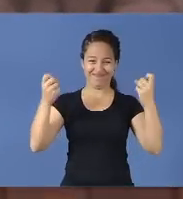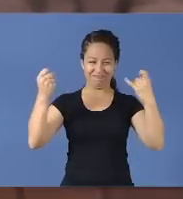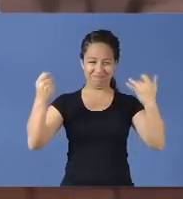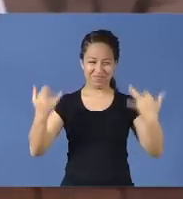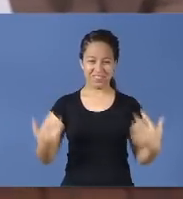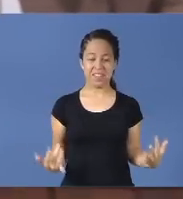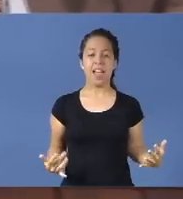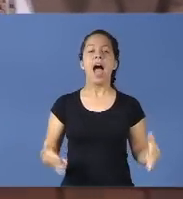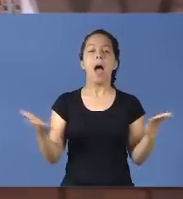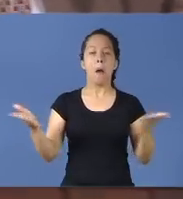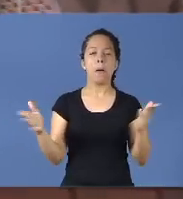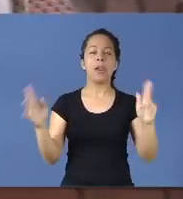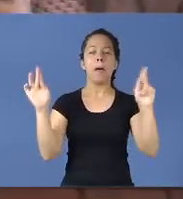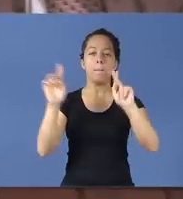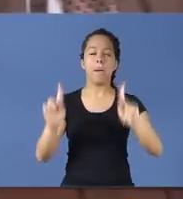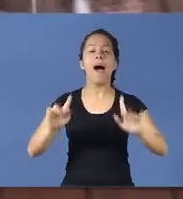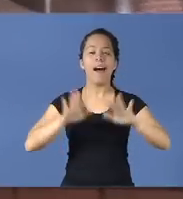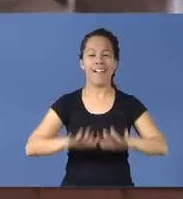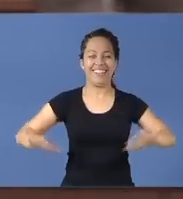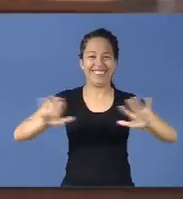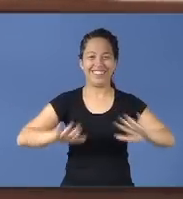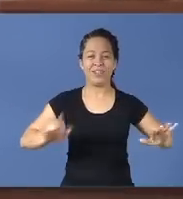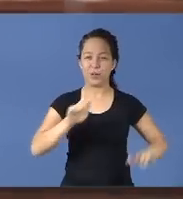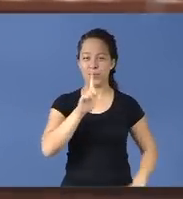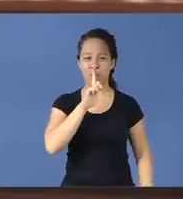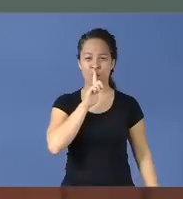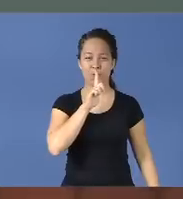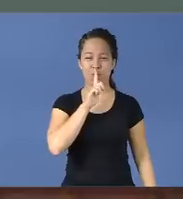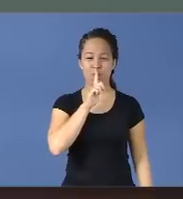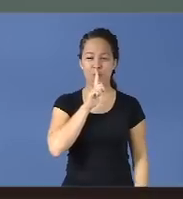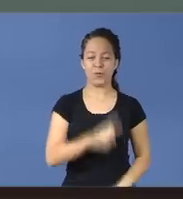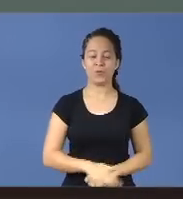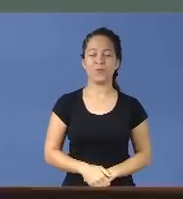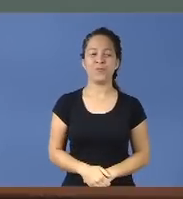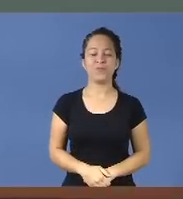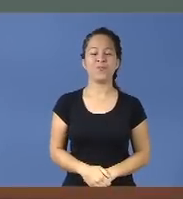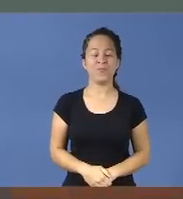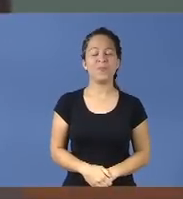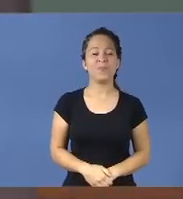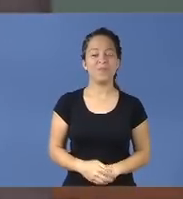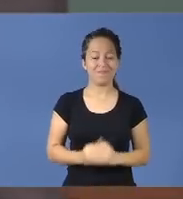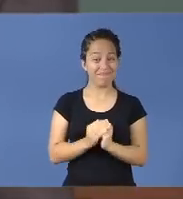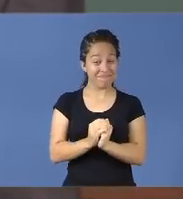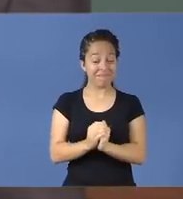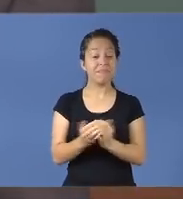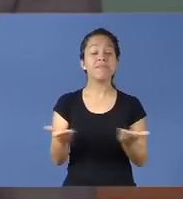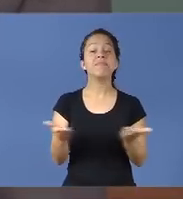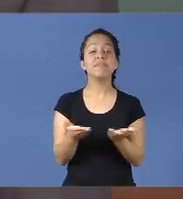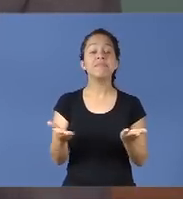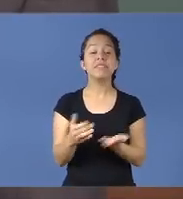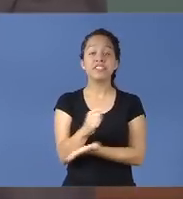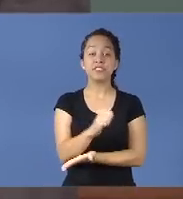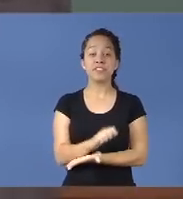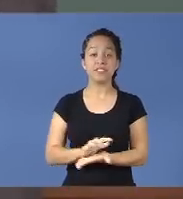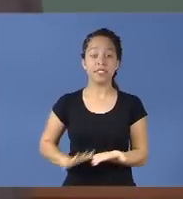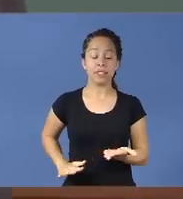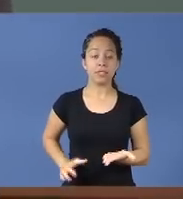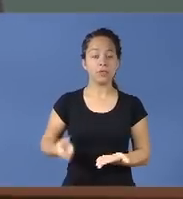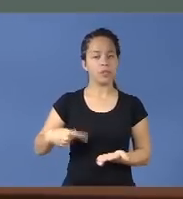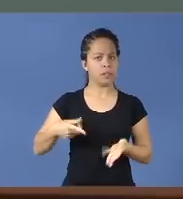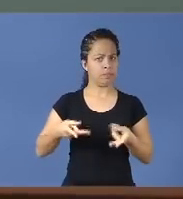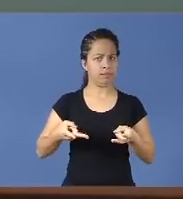Gilson, você é um santo, vai, meu filho. Amém, irmãos, vamos então à nossa tarefa, para os irmãos